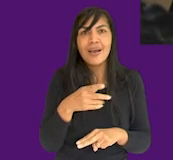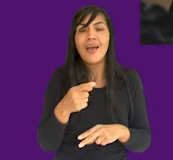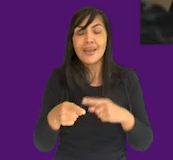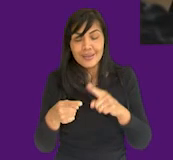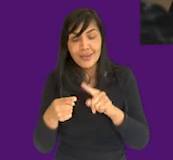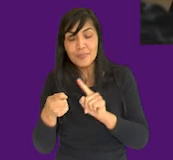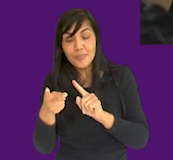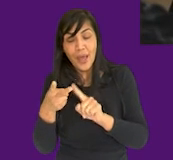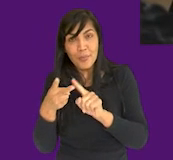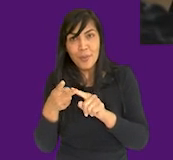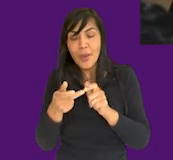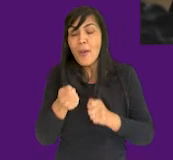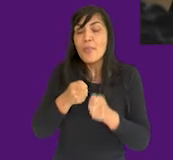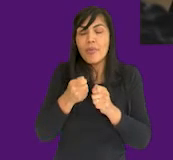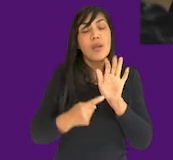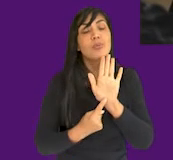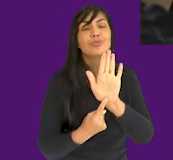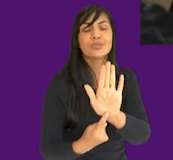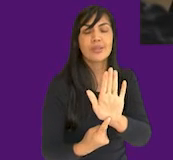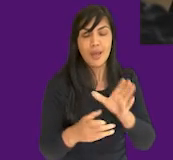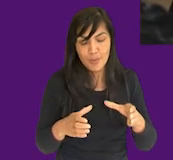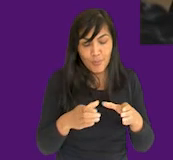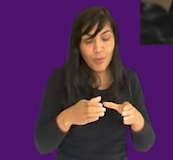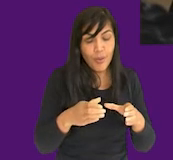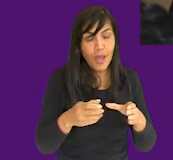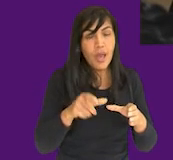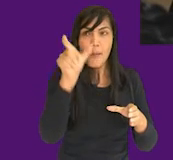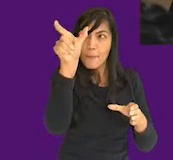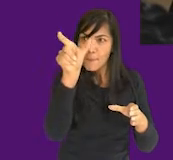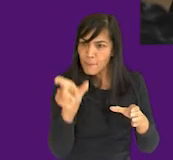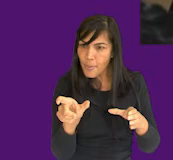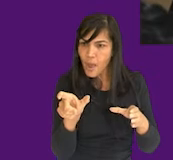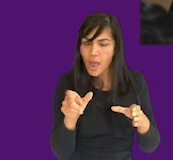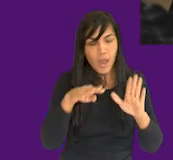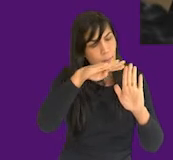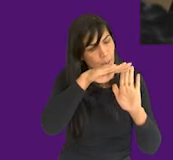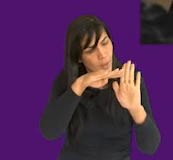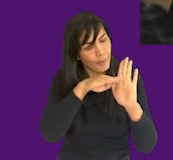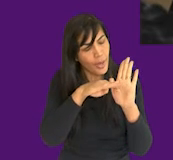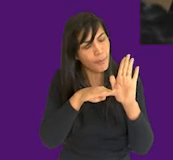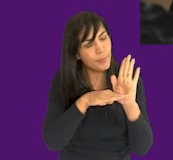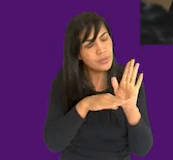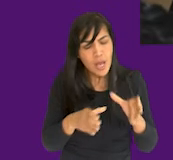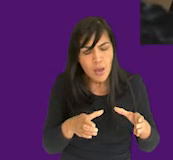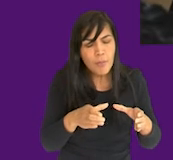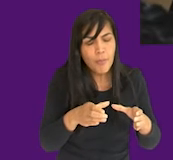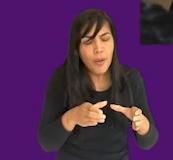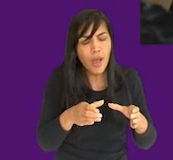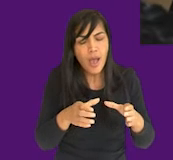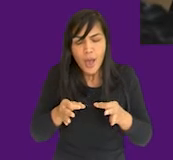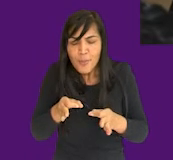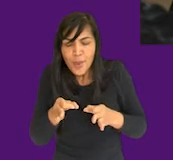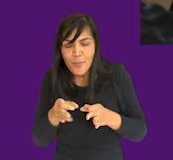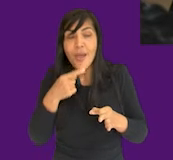aqui o Executivo vai apresentar passivos equipes o desafios Vamos definir o desafio expectativas vai